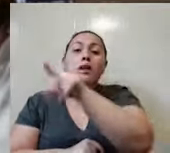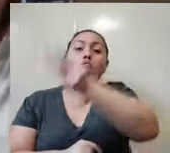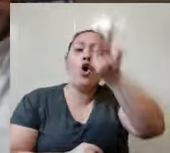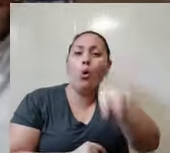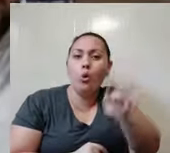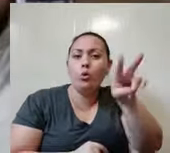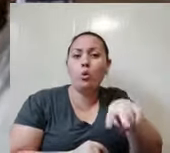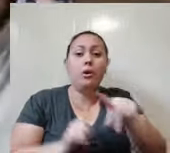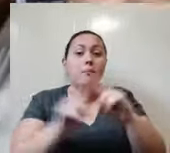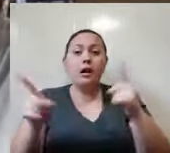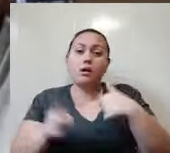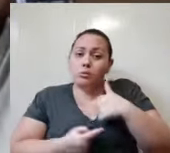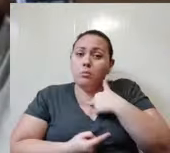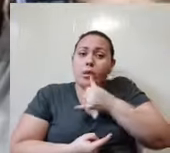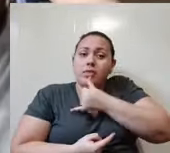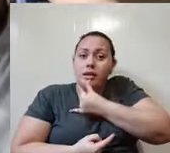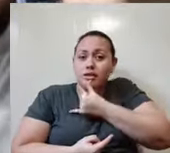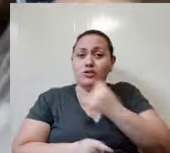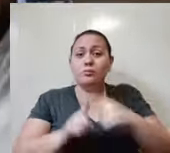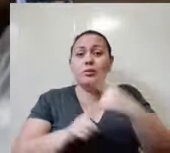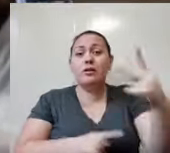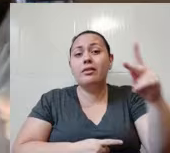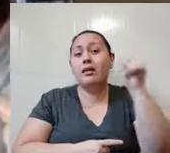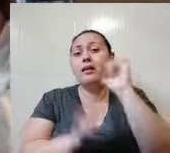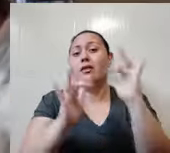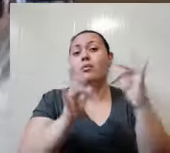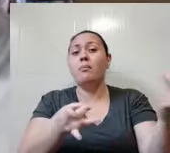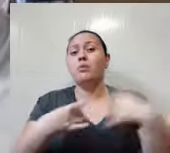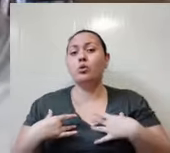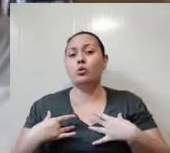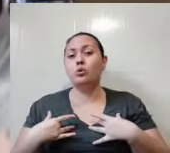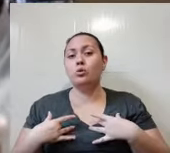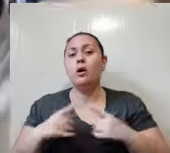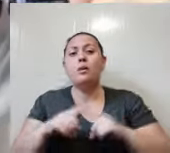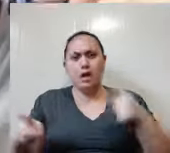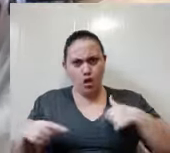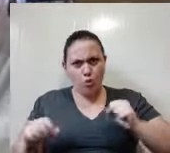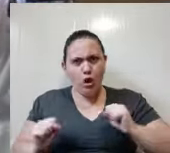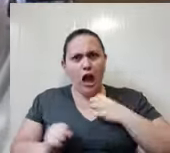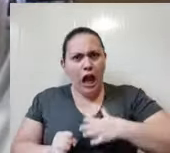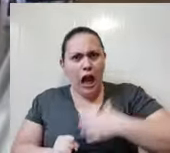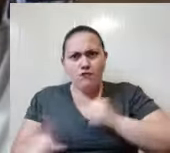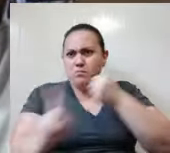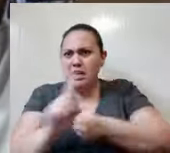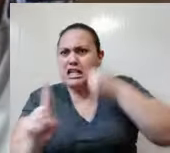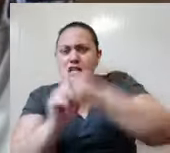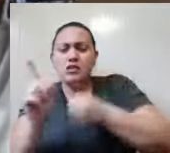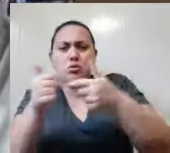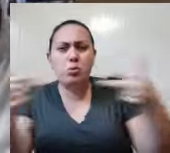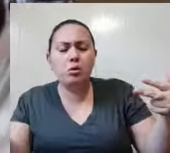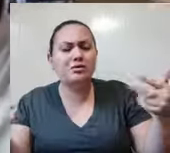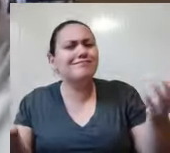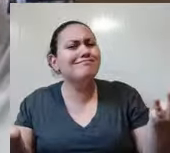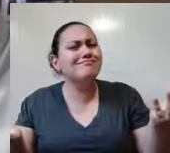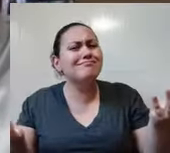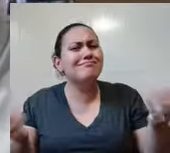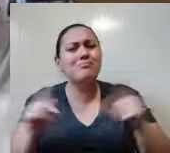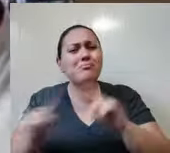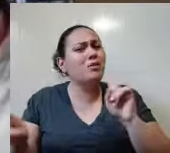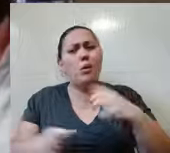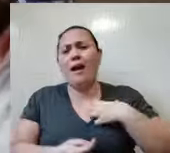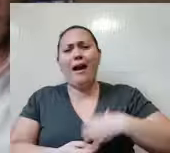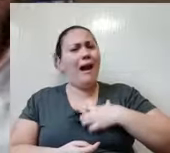dele, vamos dizer assim. Ou que deu uma olhada. Mas ele não pode se permitir ficar triste porque a namorada abandonou ele. Mas ele pode expressar